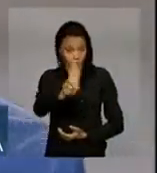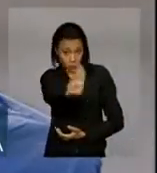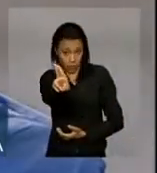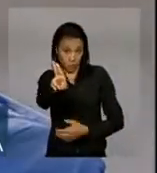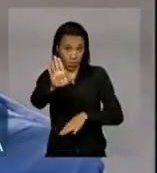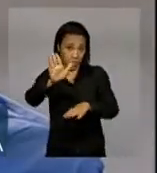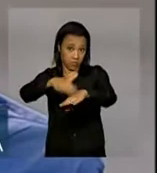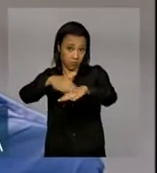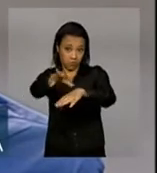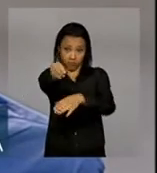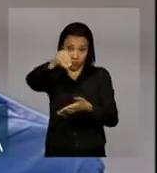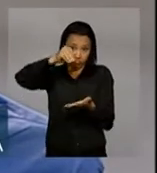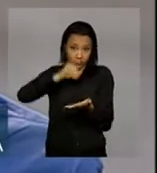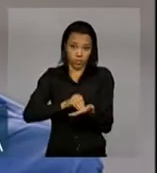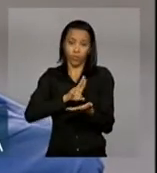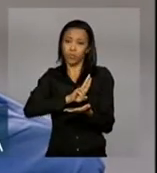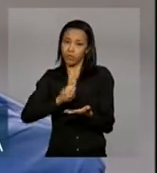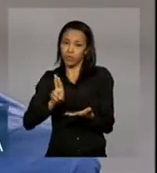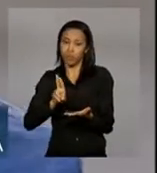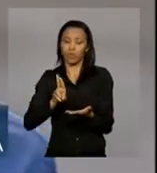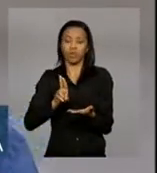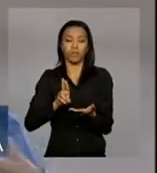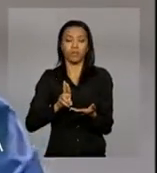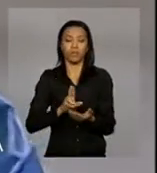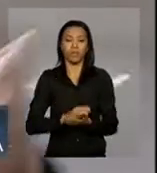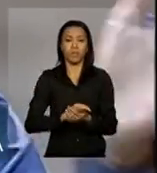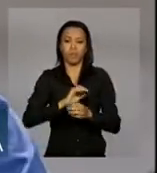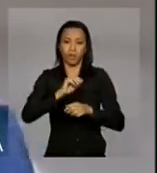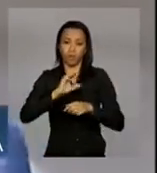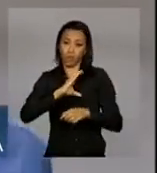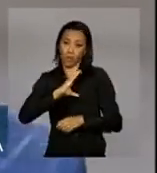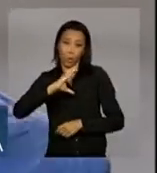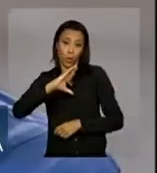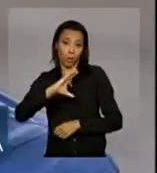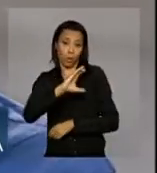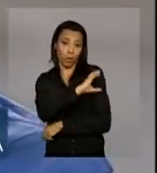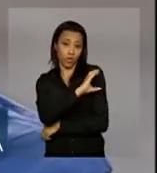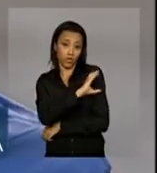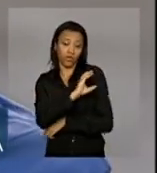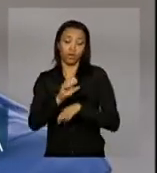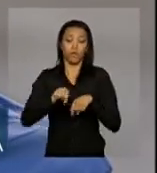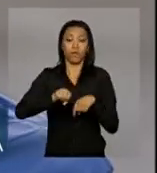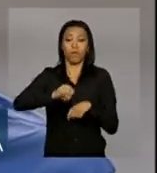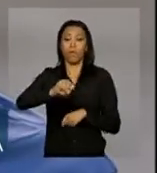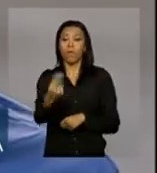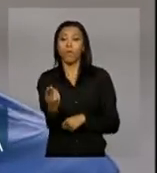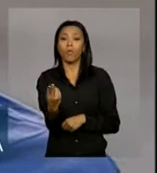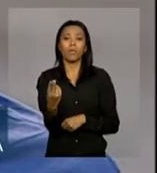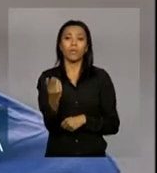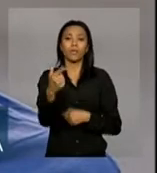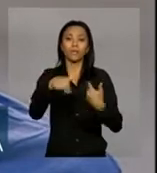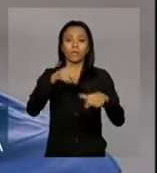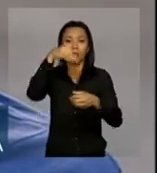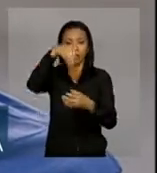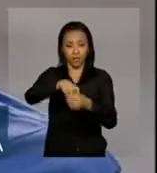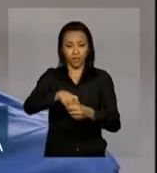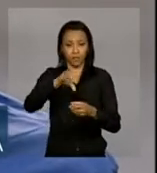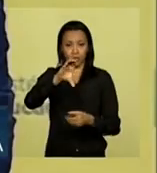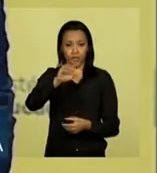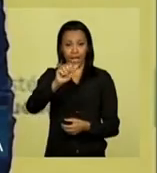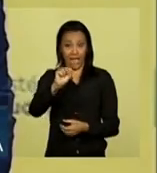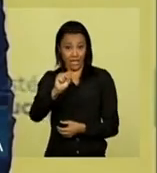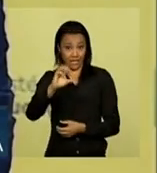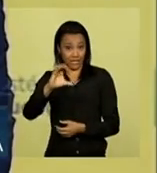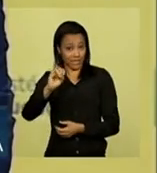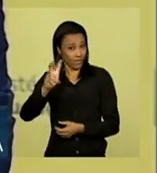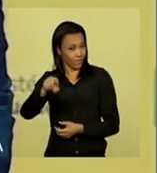possível mudança do senhor ou para coordenação ou para o para casa civil da presidência da república